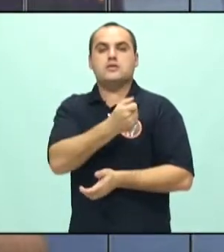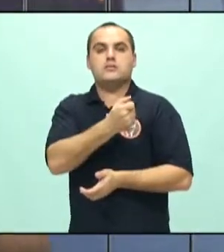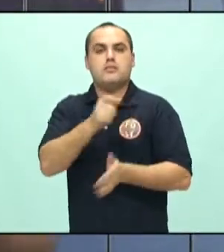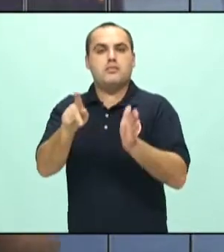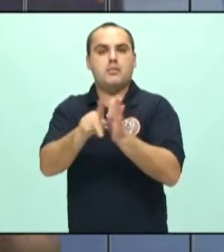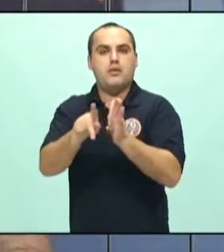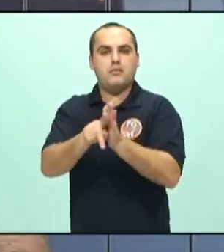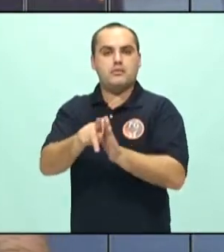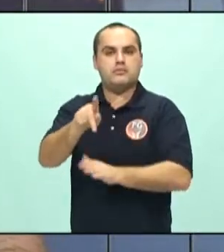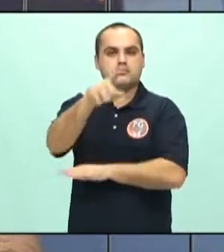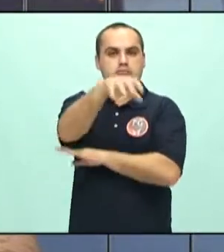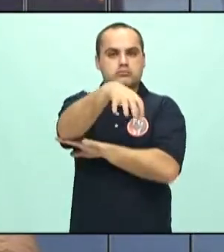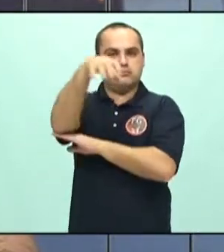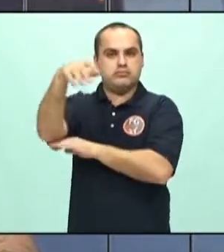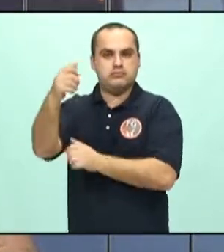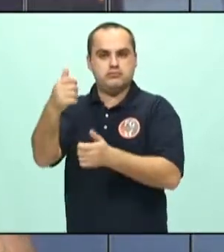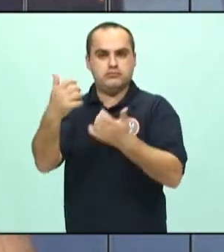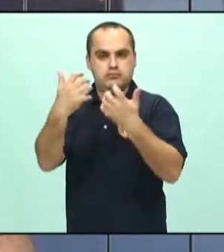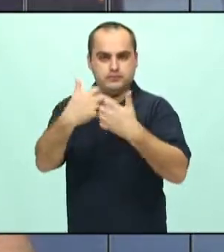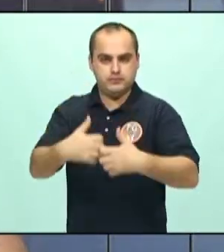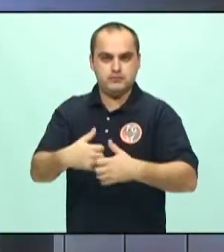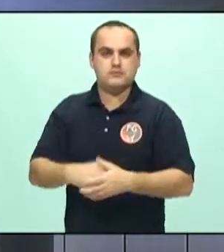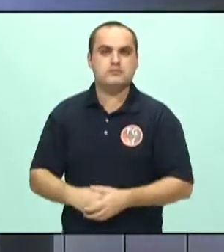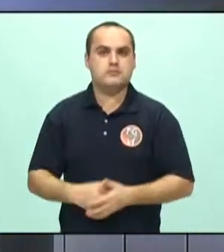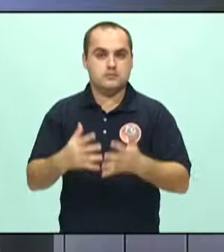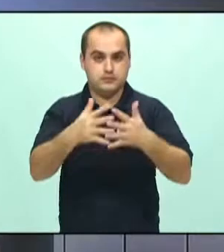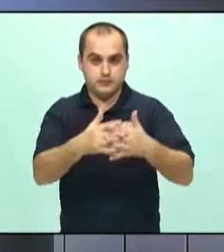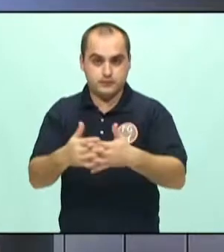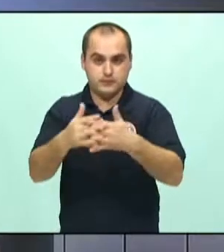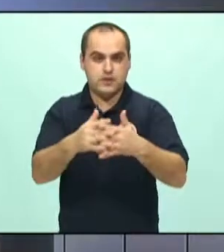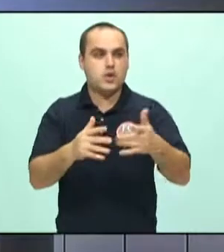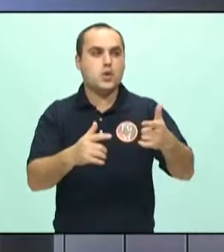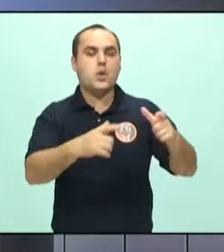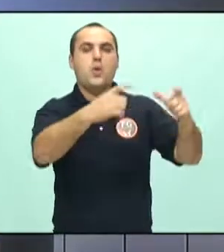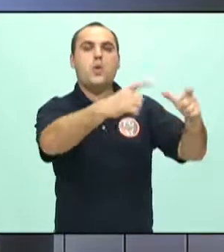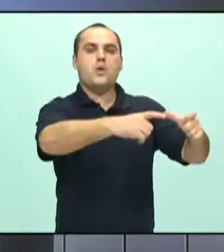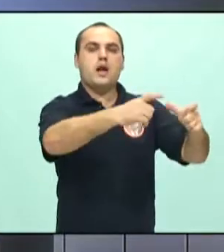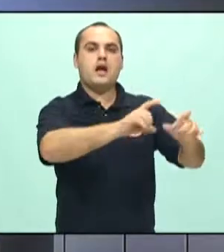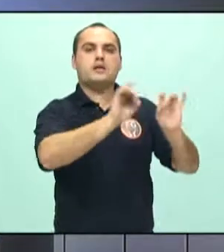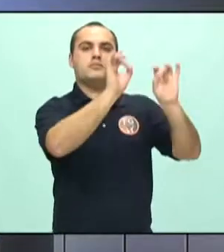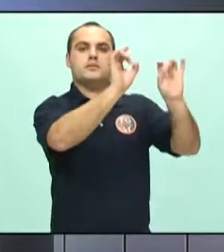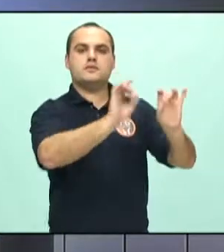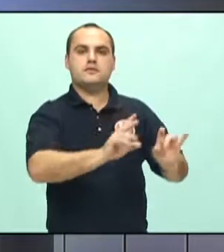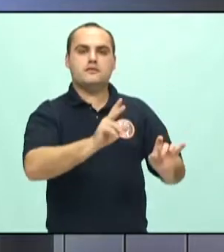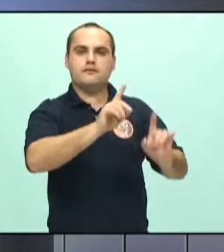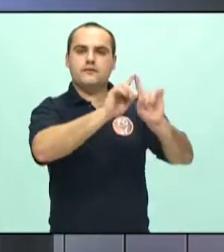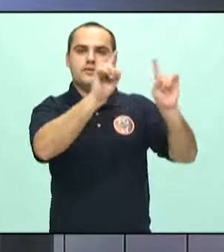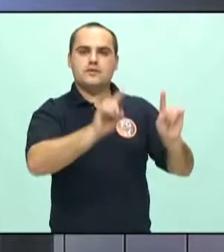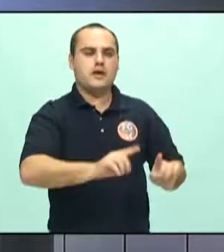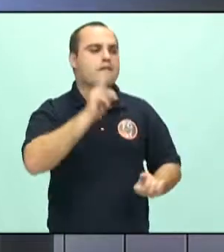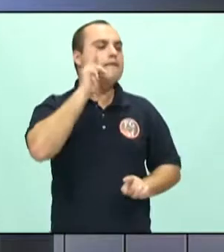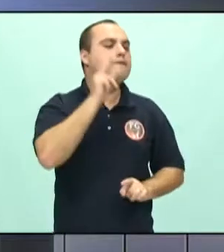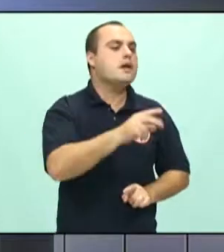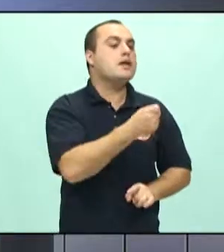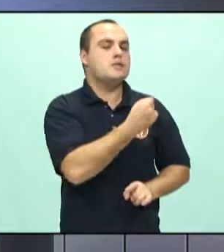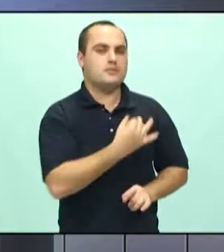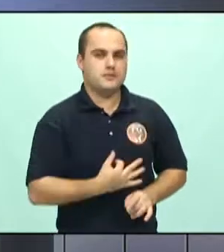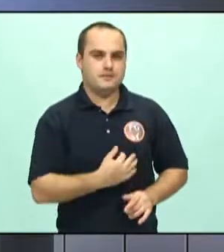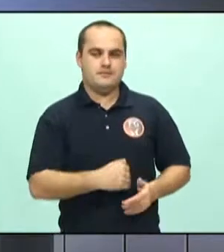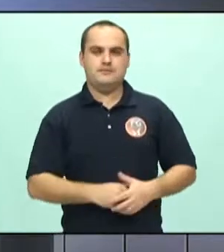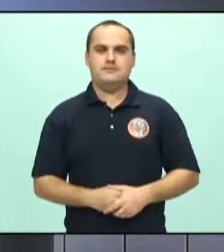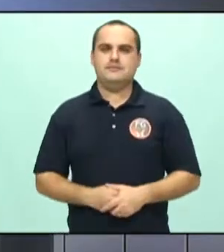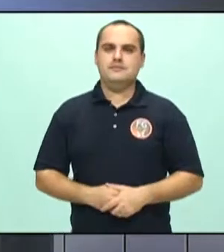isso, e numa área reservada esse trabalhador faz a verificação desse número do lacre do container. Quantos